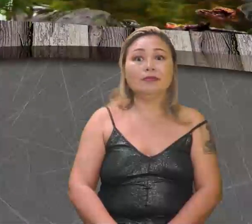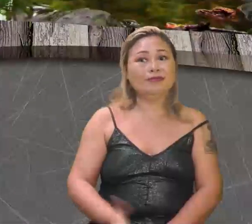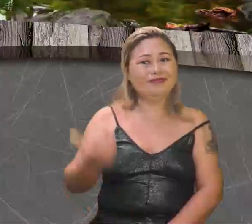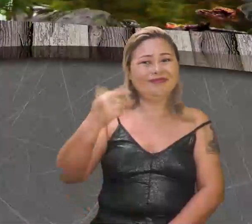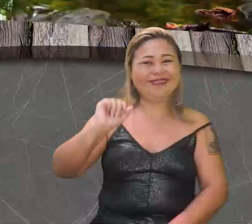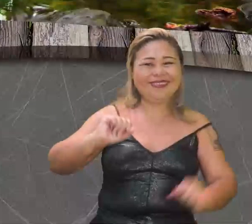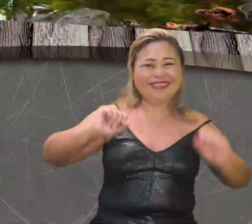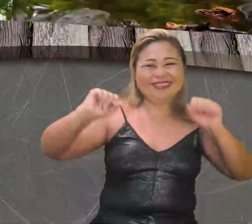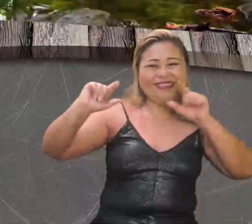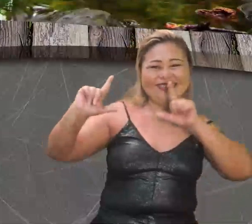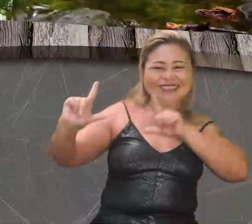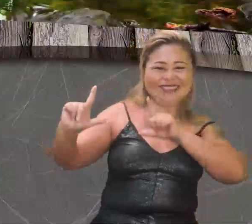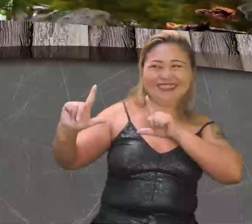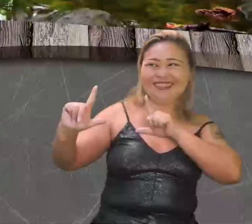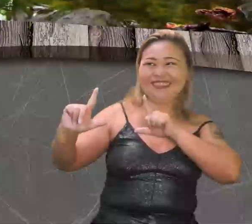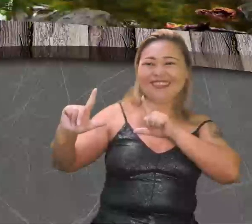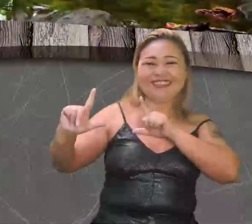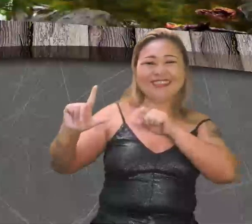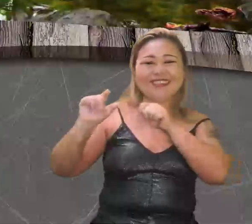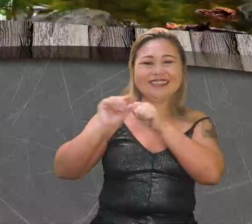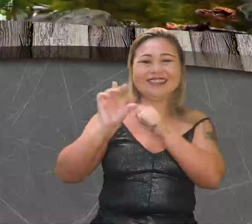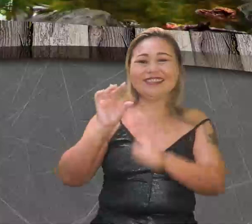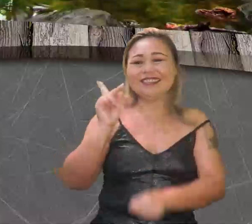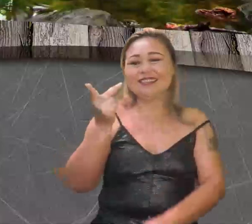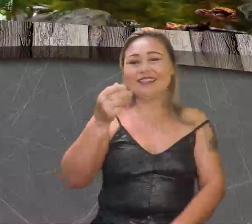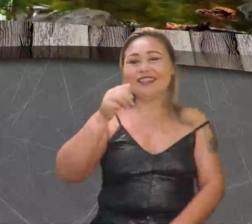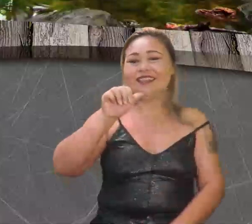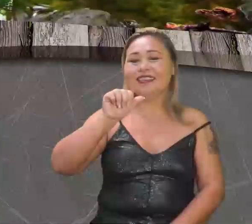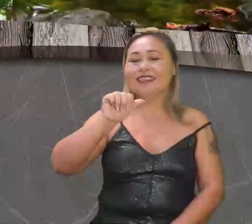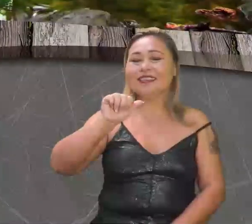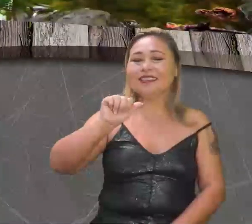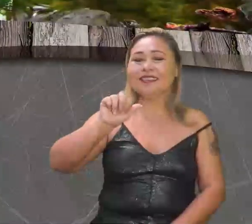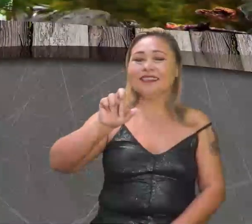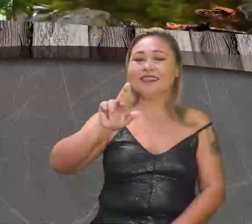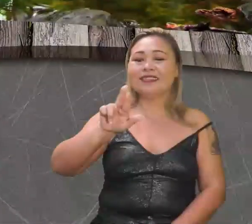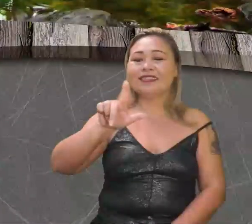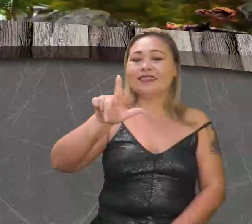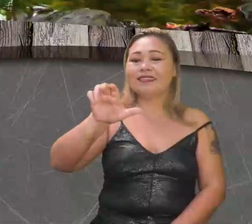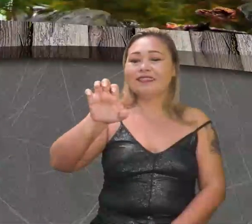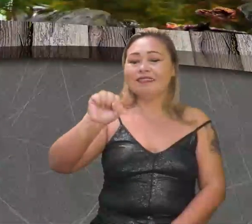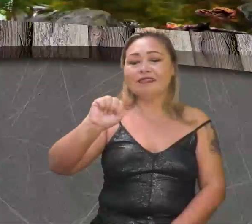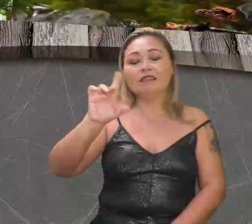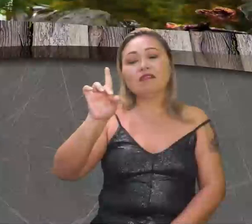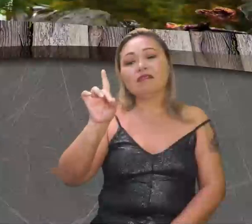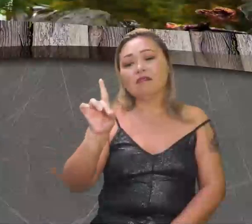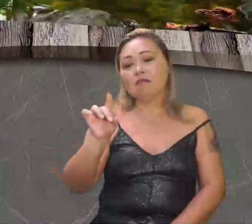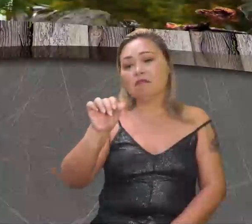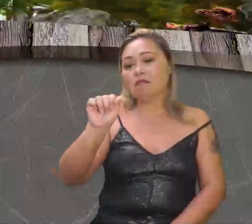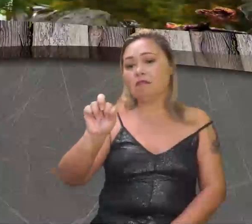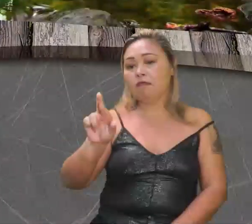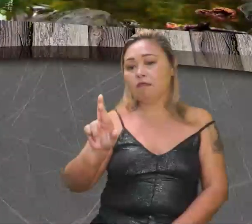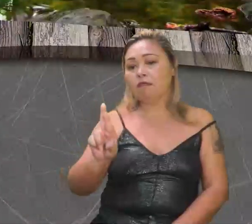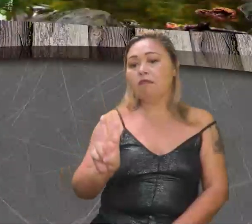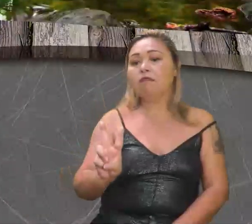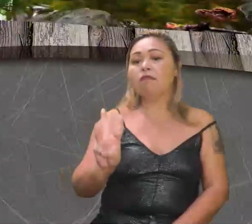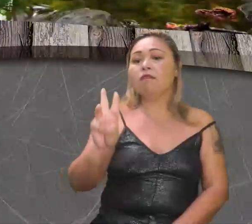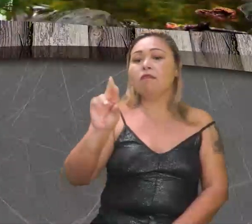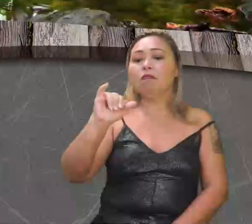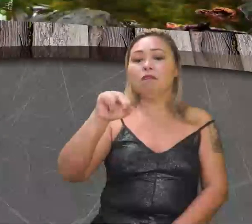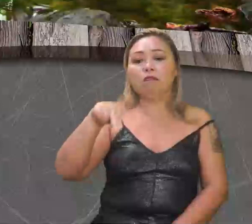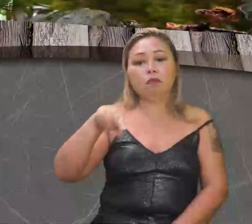Ele é gaiato. Charles Darwin contribuiu muito, muito em todas